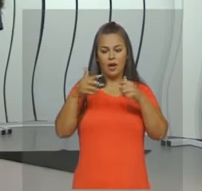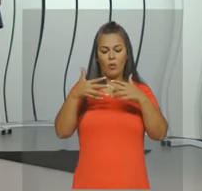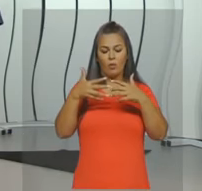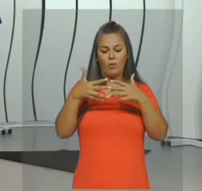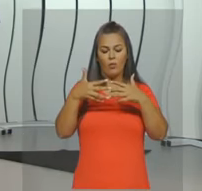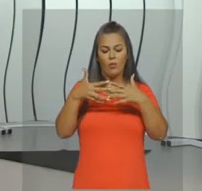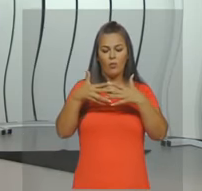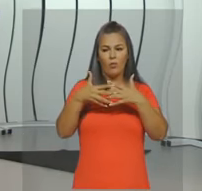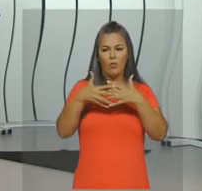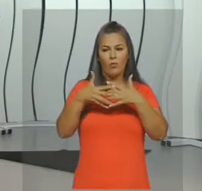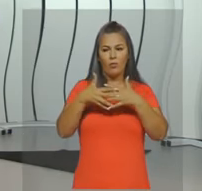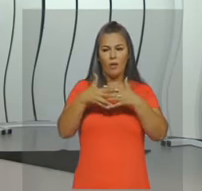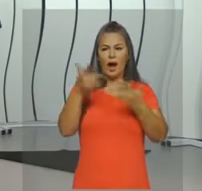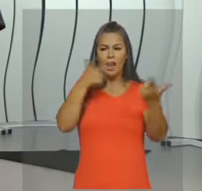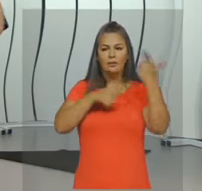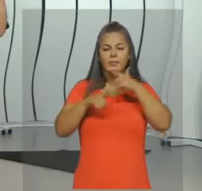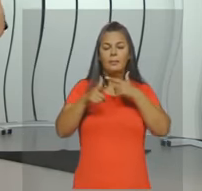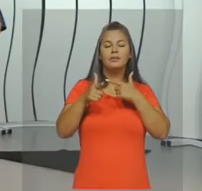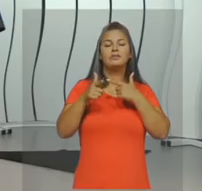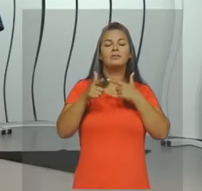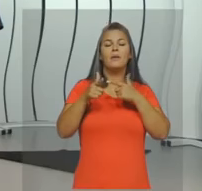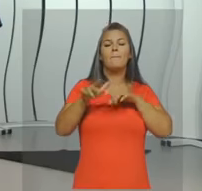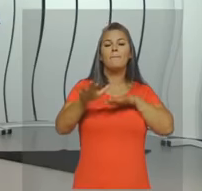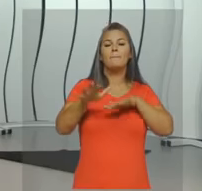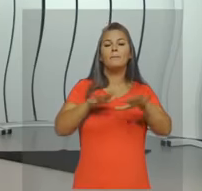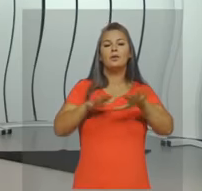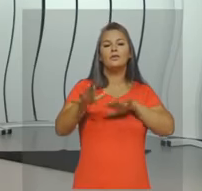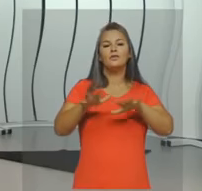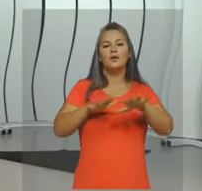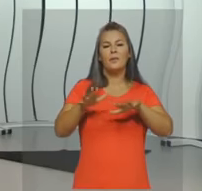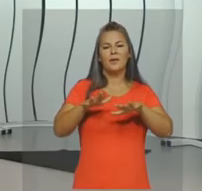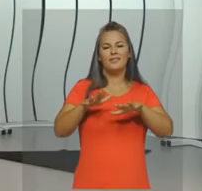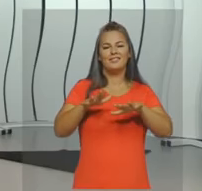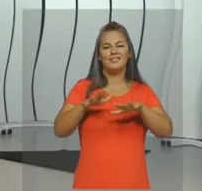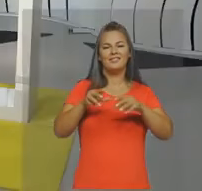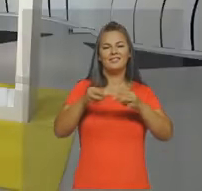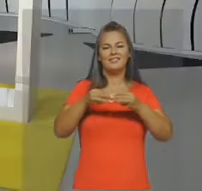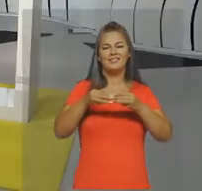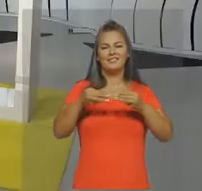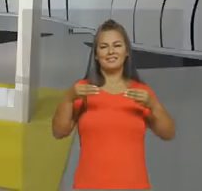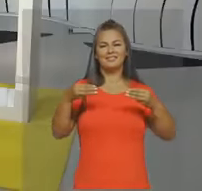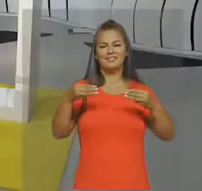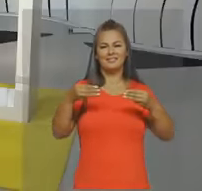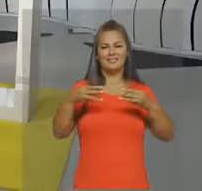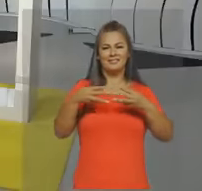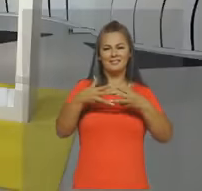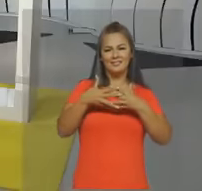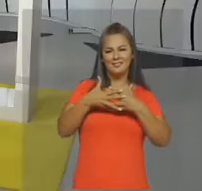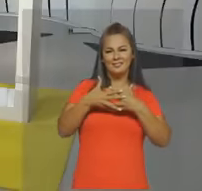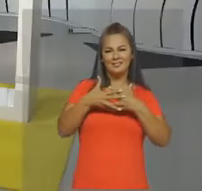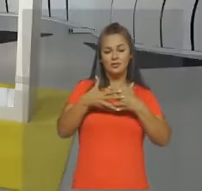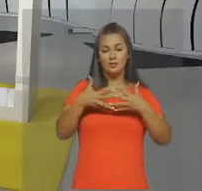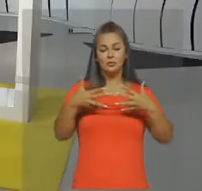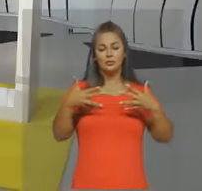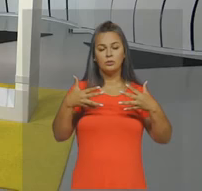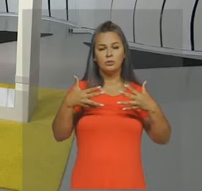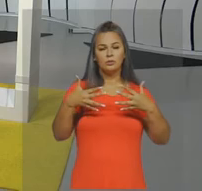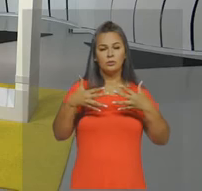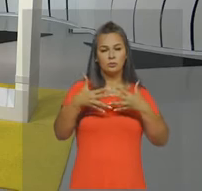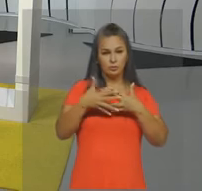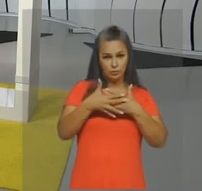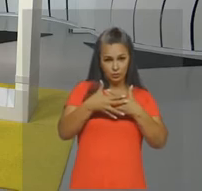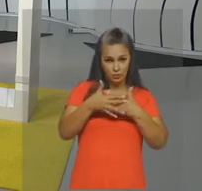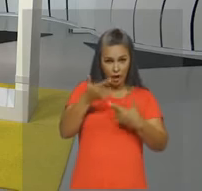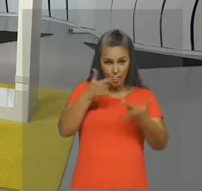isso aí faz o movimento de contração, o movimento dessas proteínas, tá? Mas Marisa, como que